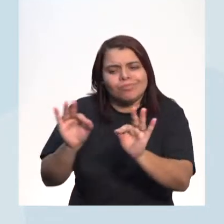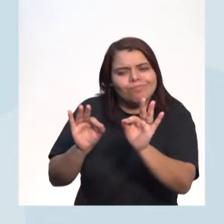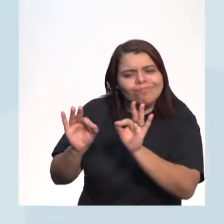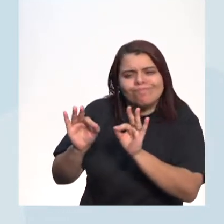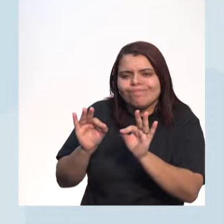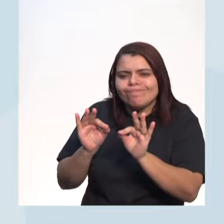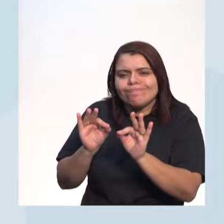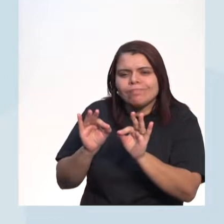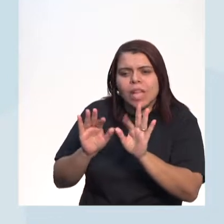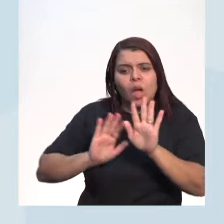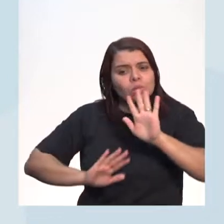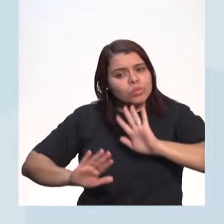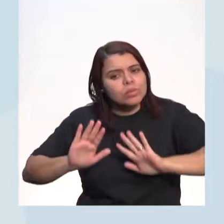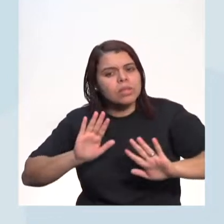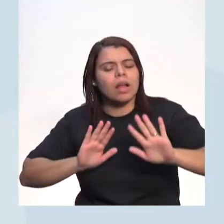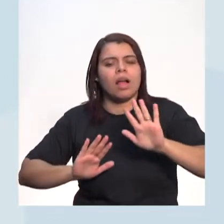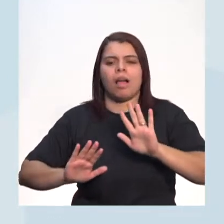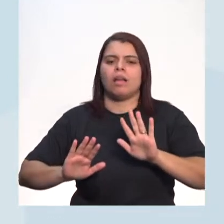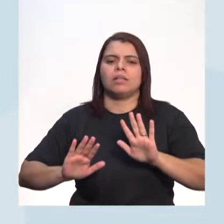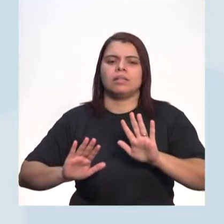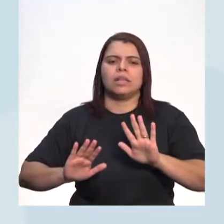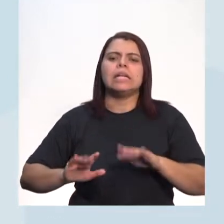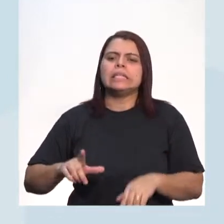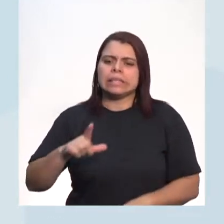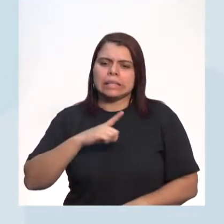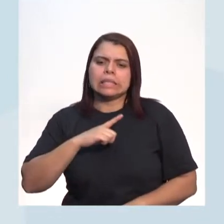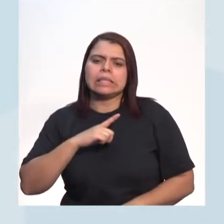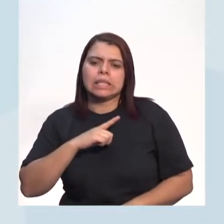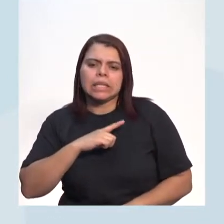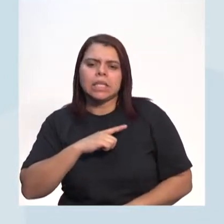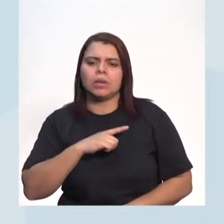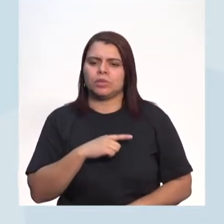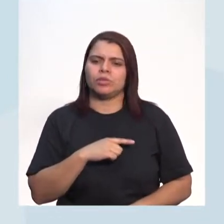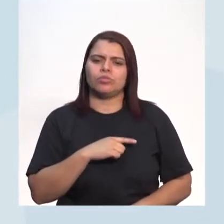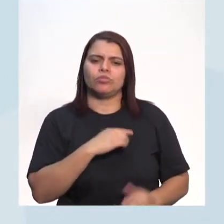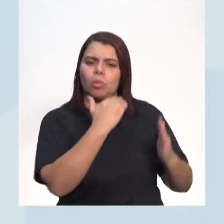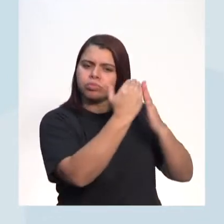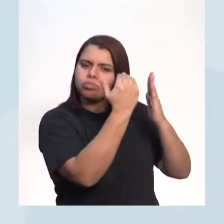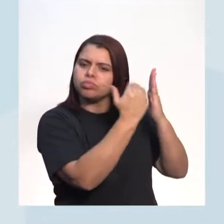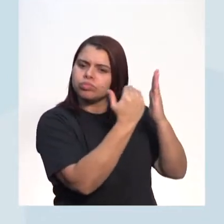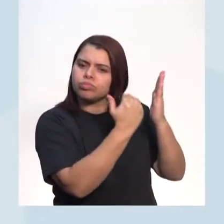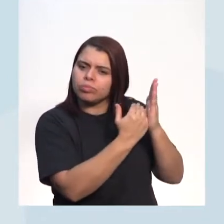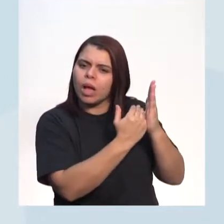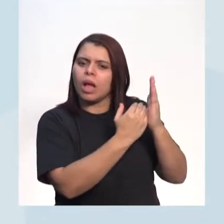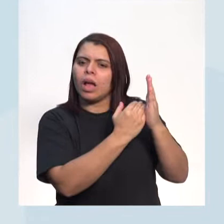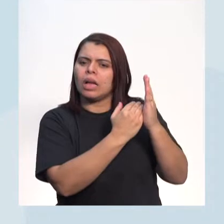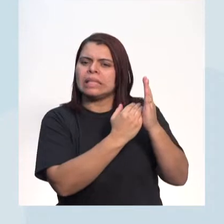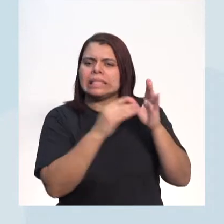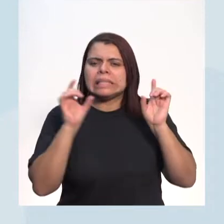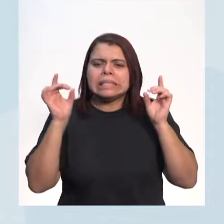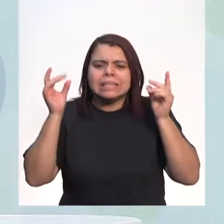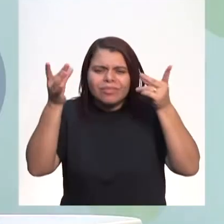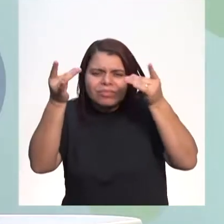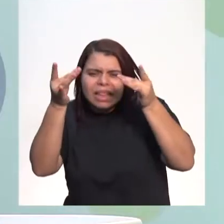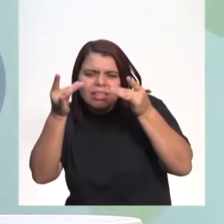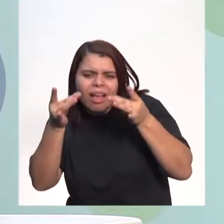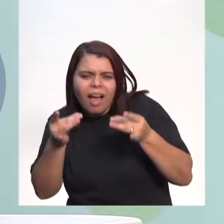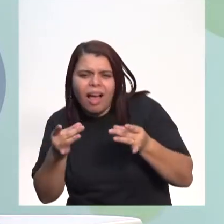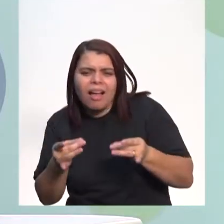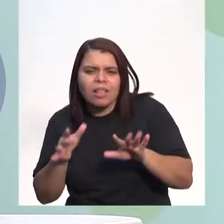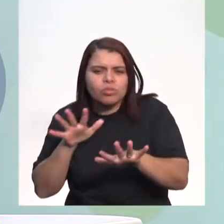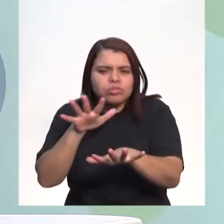especial, então nós temos pautas específicas para esse trabalho, e a ideia é que não sejam desenvolvidas só